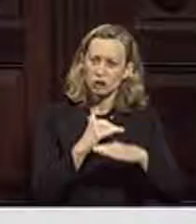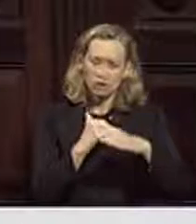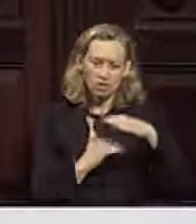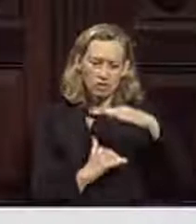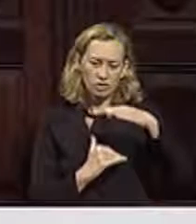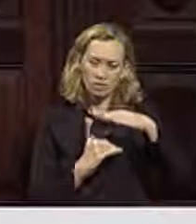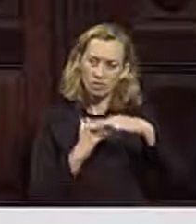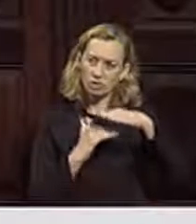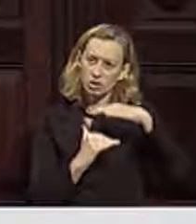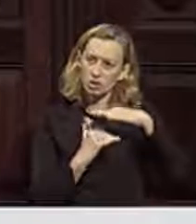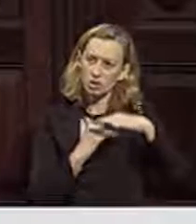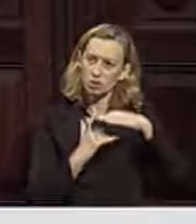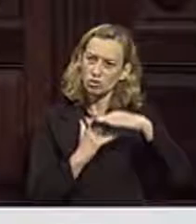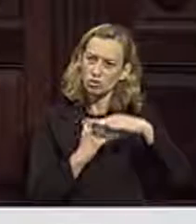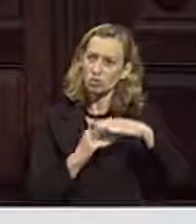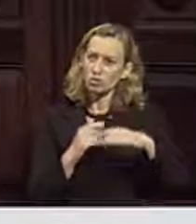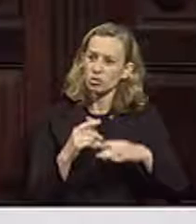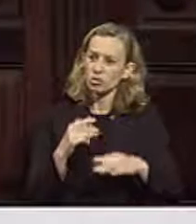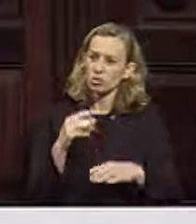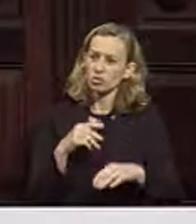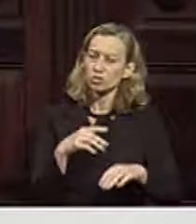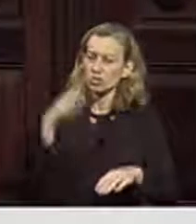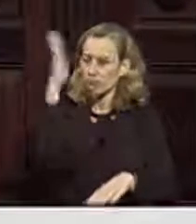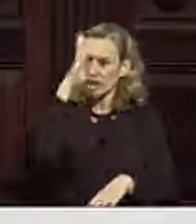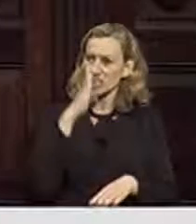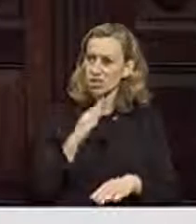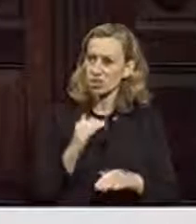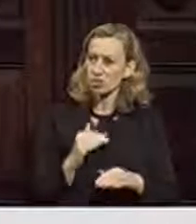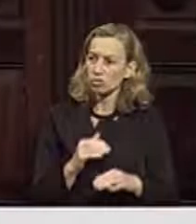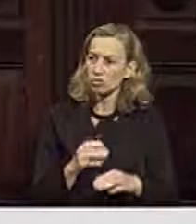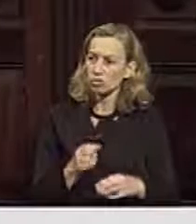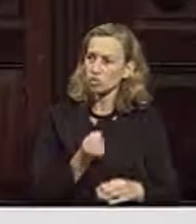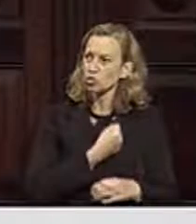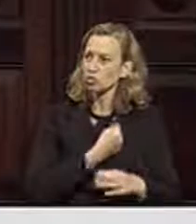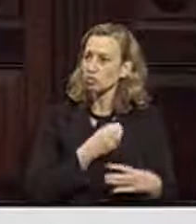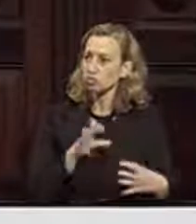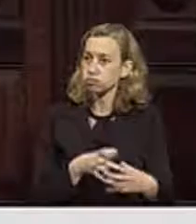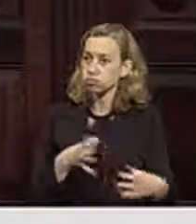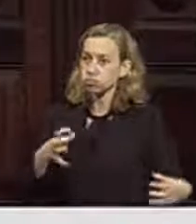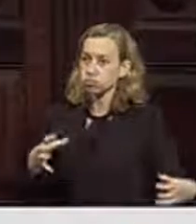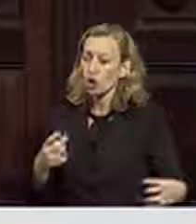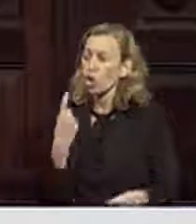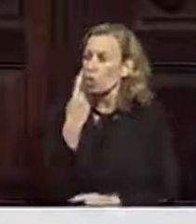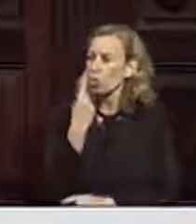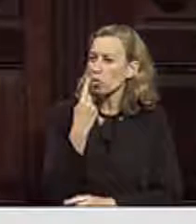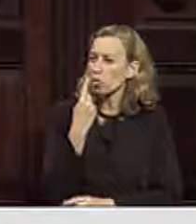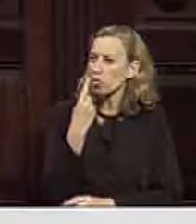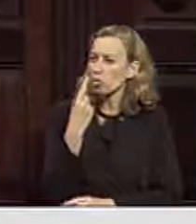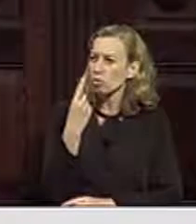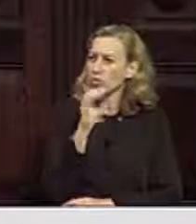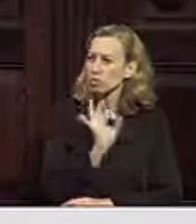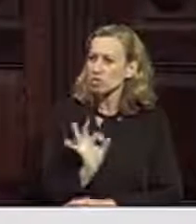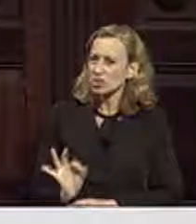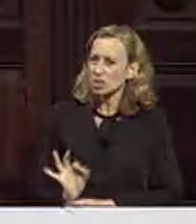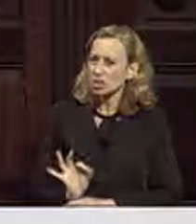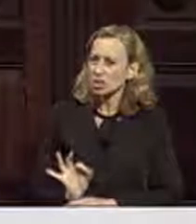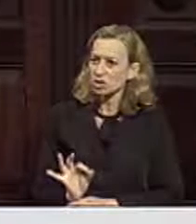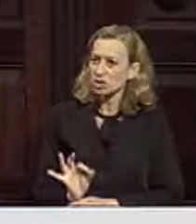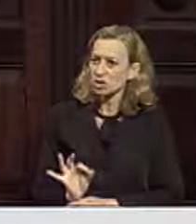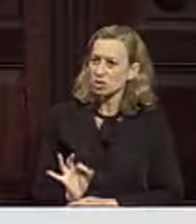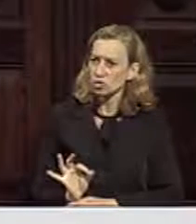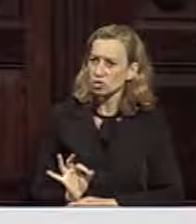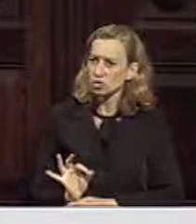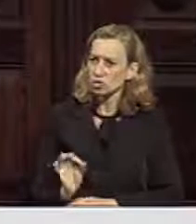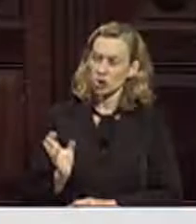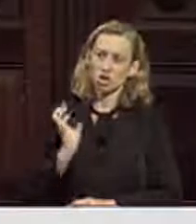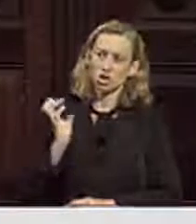ano de 2017, que aquele 1% aumentou as suas riquezas e que